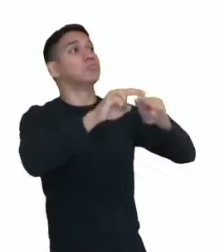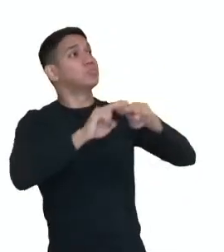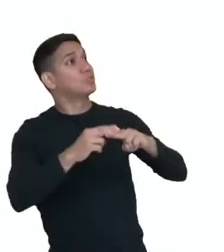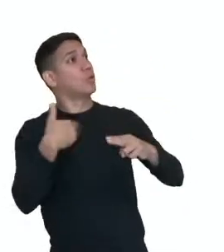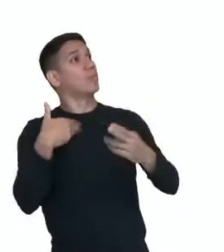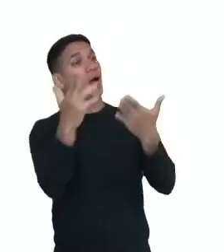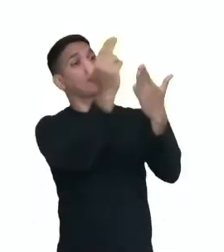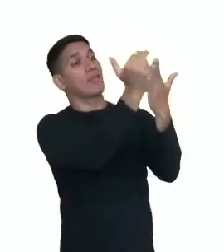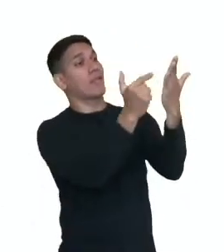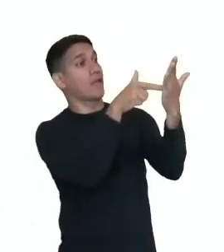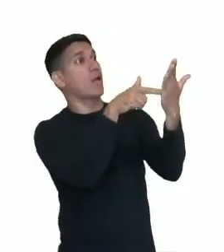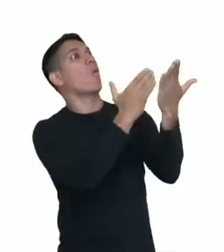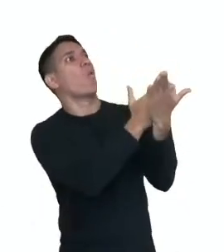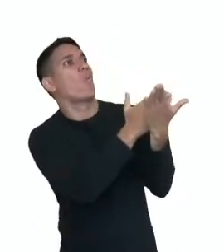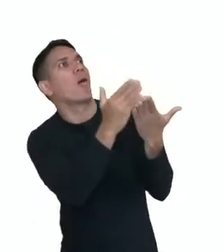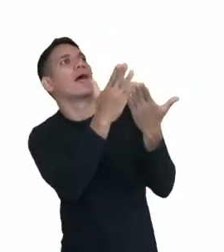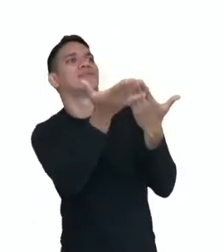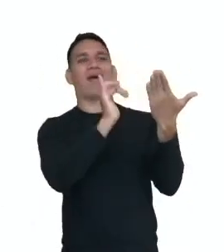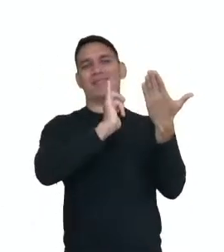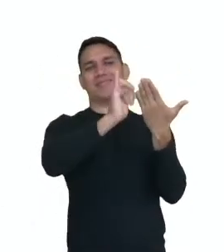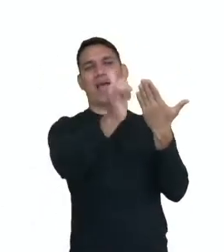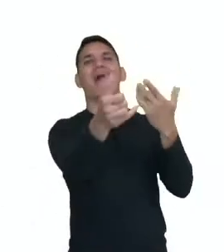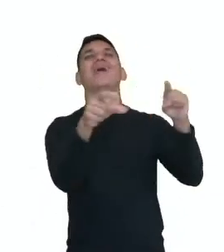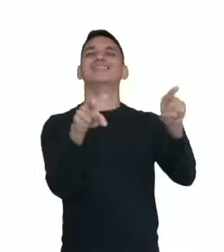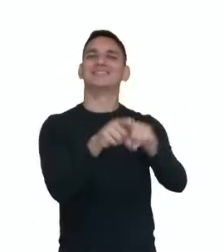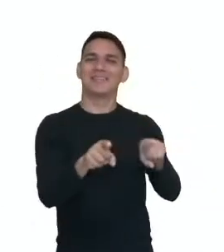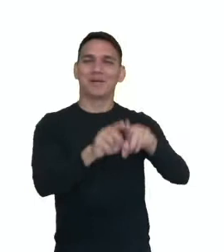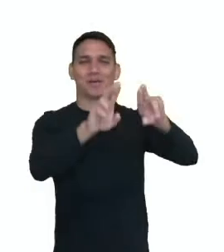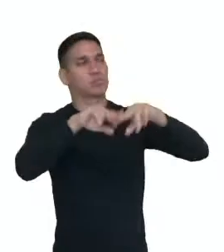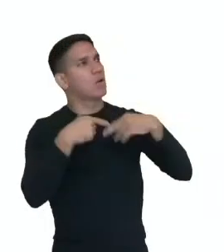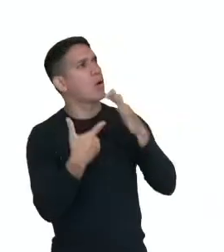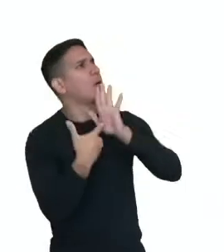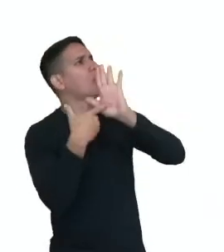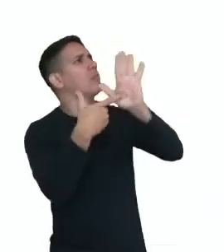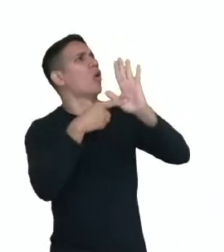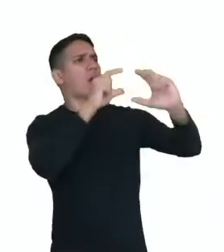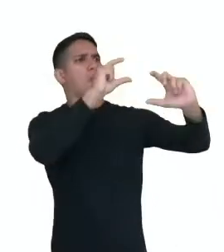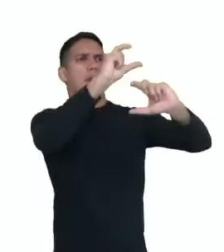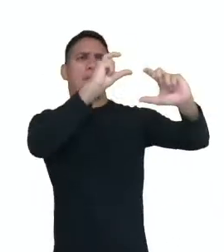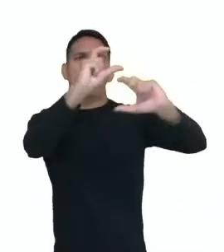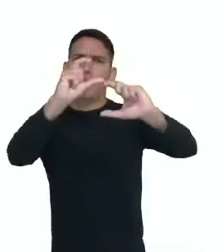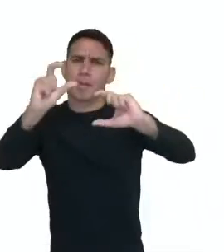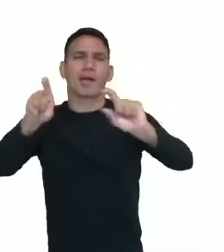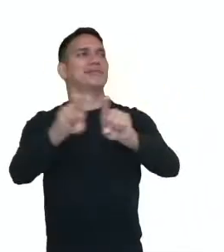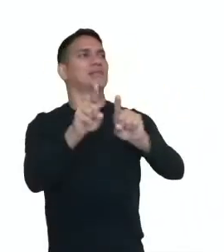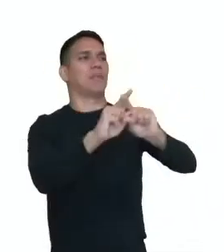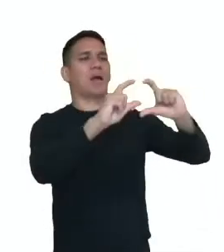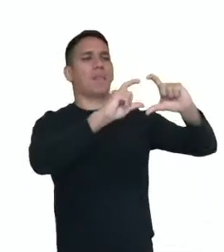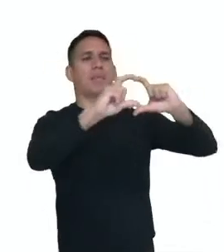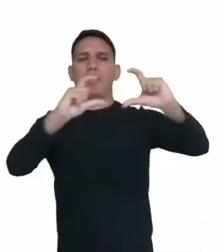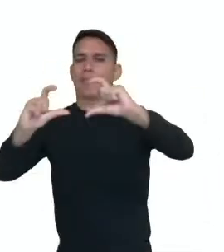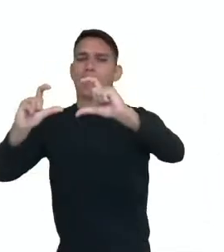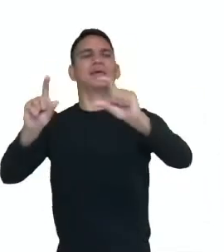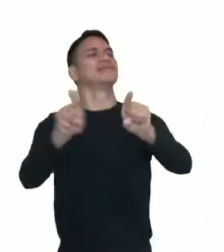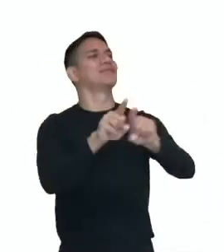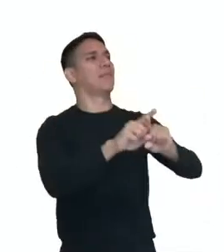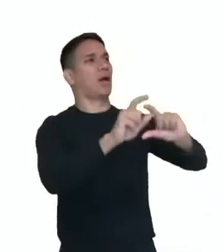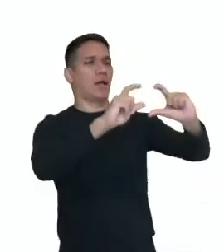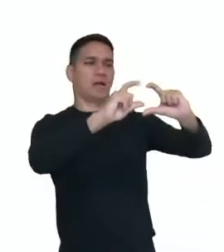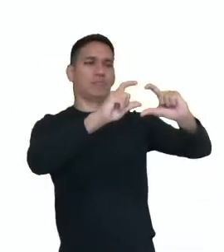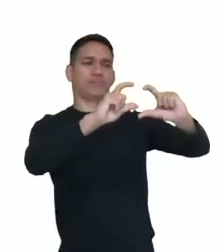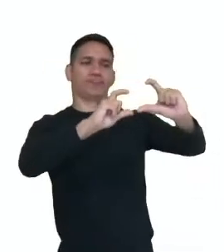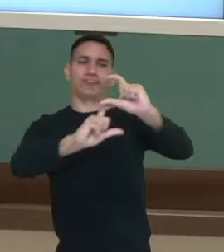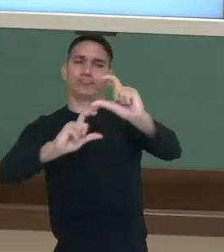passasse a ser narrativo, revelando-se em quadrinhos, charges e cartoons. Essas linguagens sempre